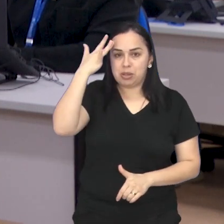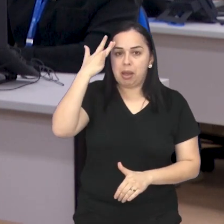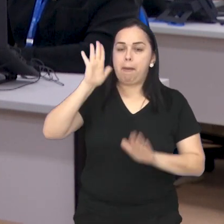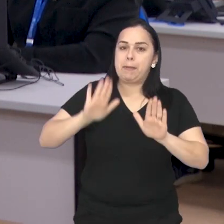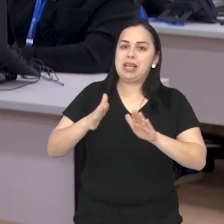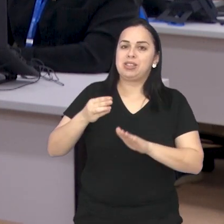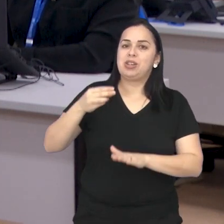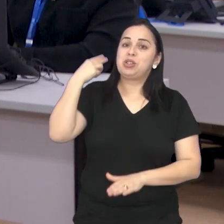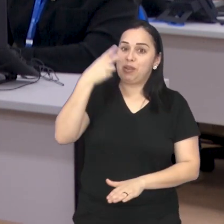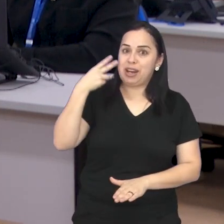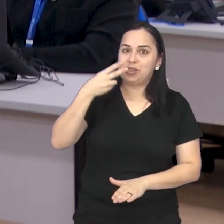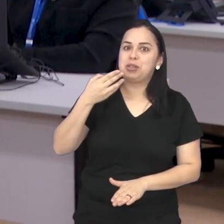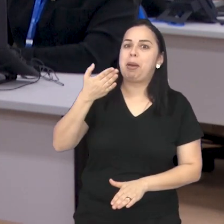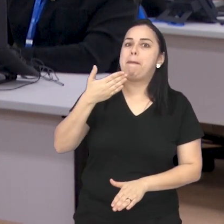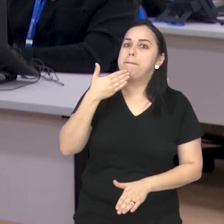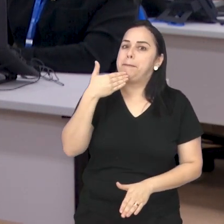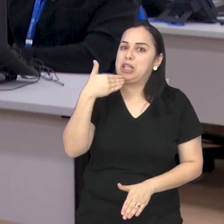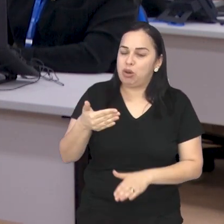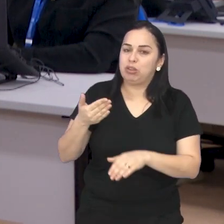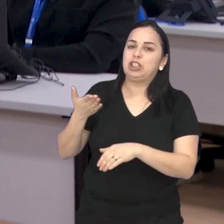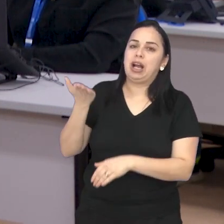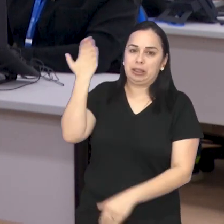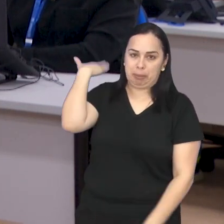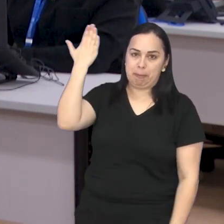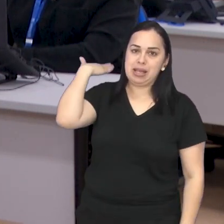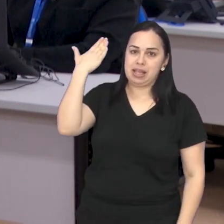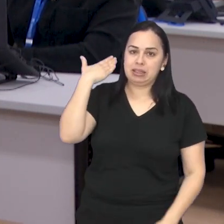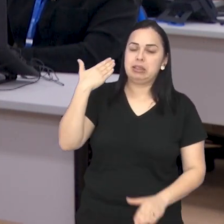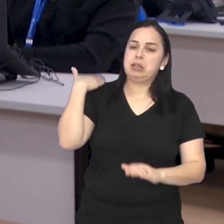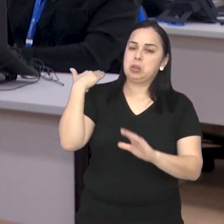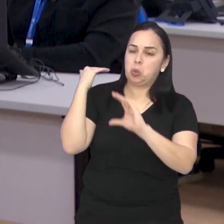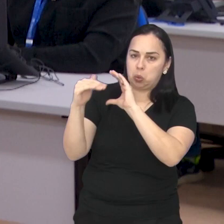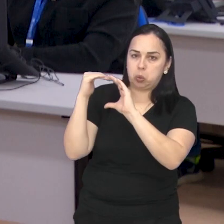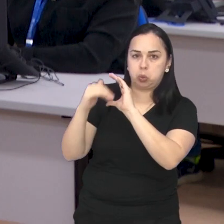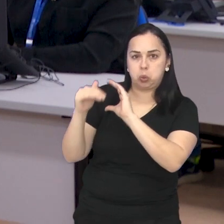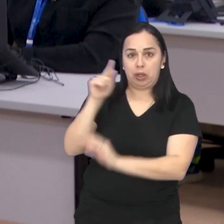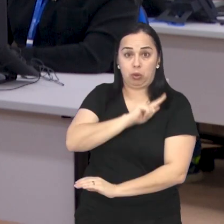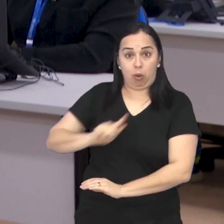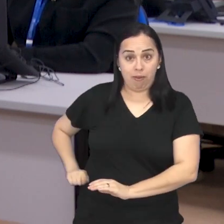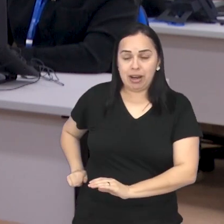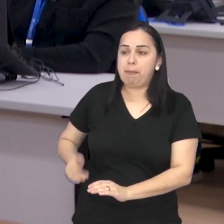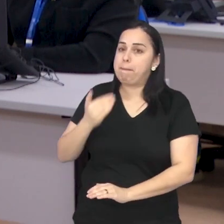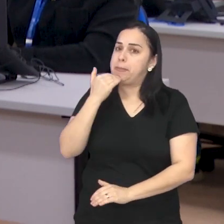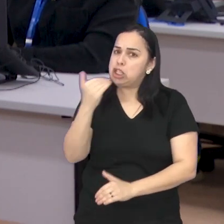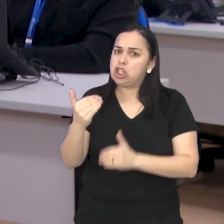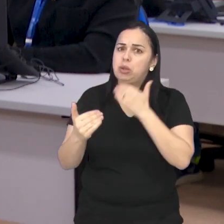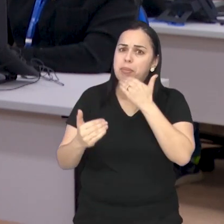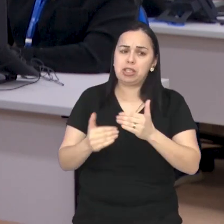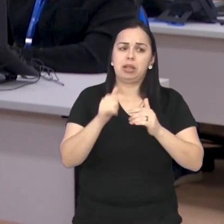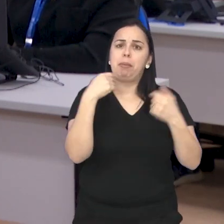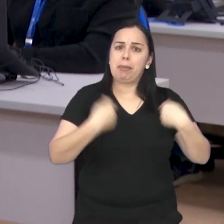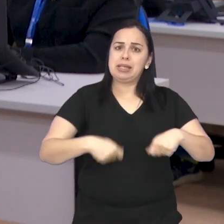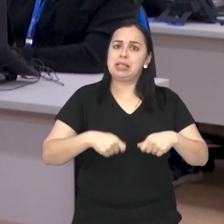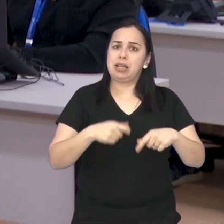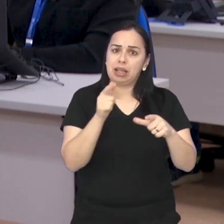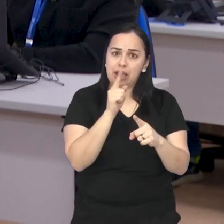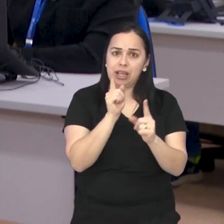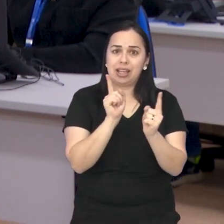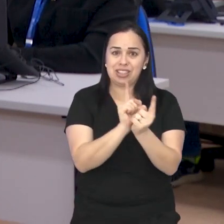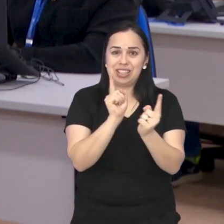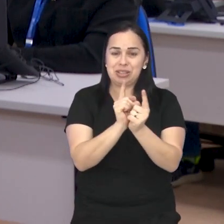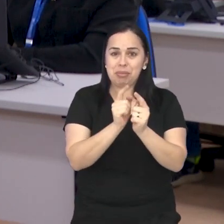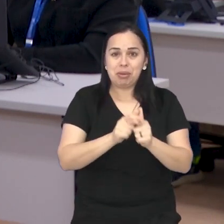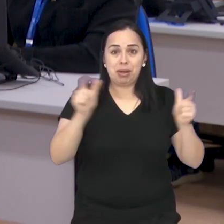depende do serviço. Um pedido antigo dos vereadores que, ao longo desta legislatura, enviaram requerimentos ao governo